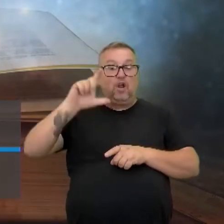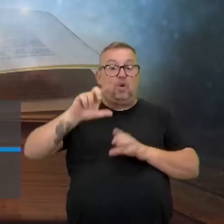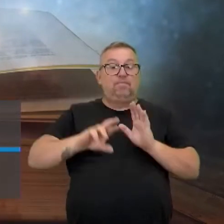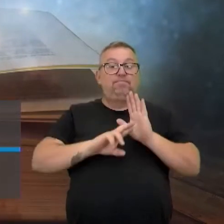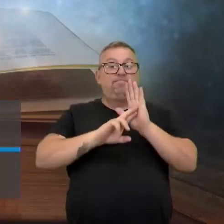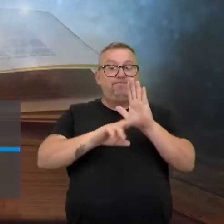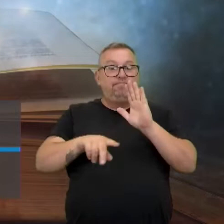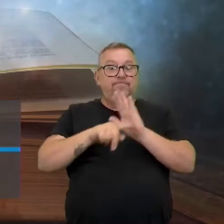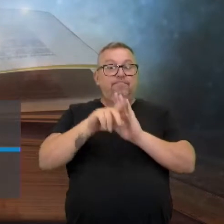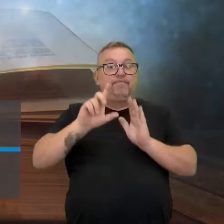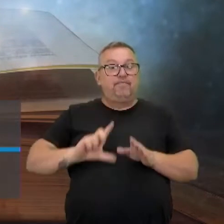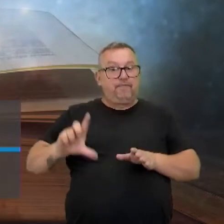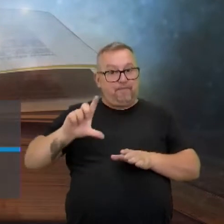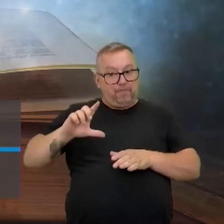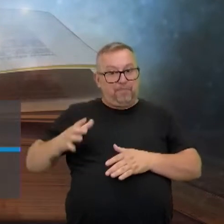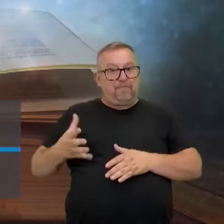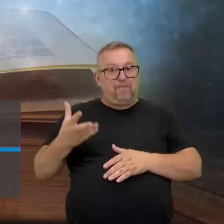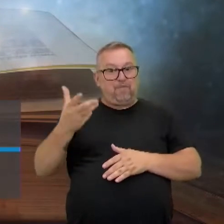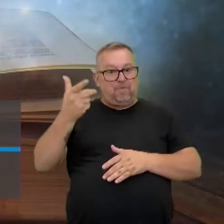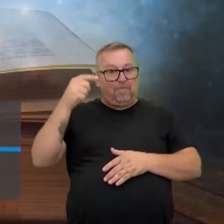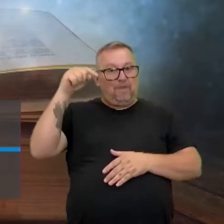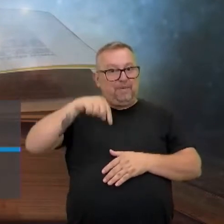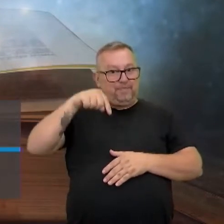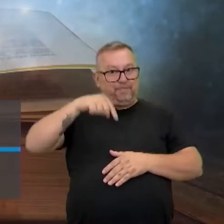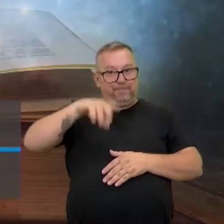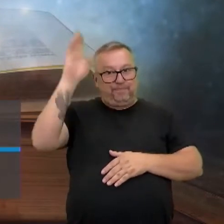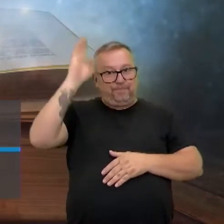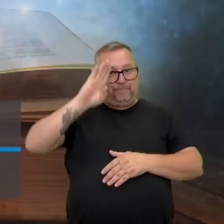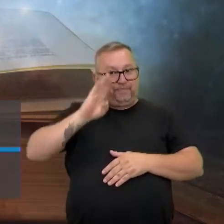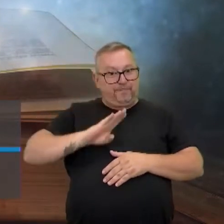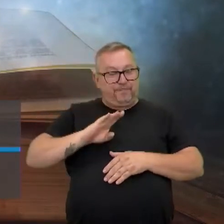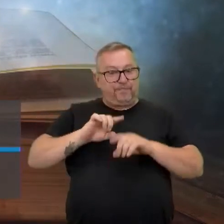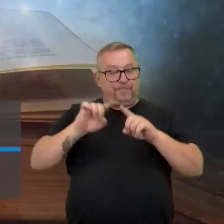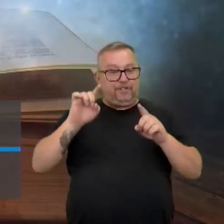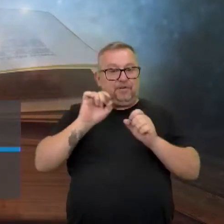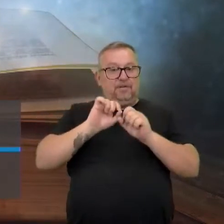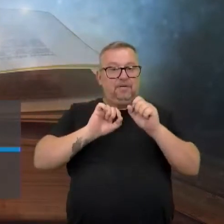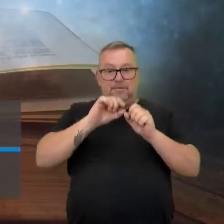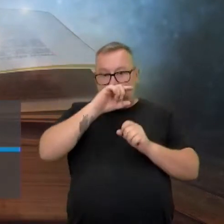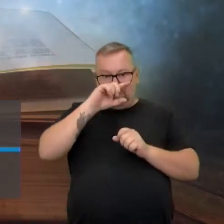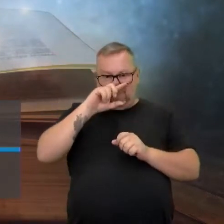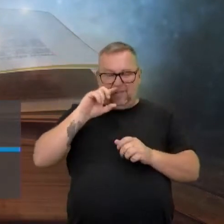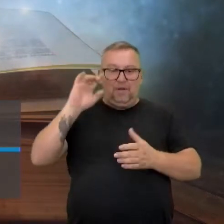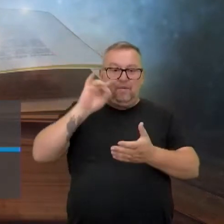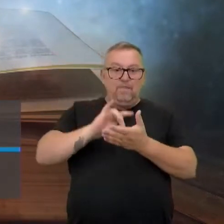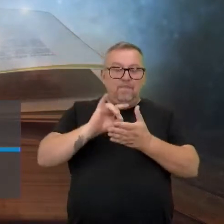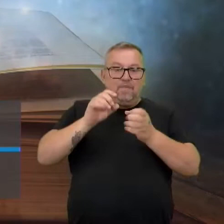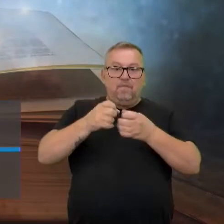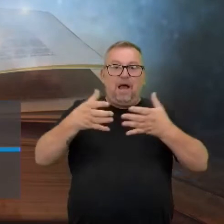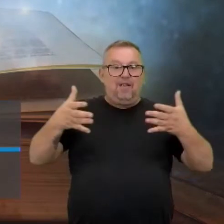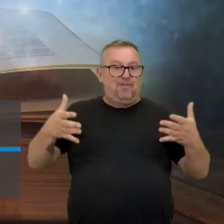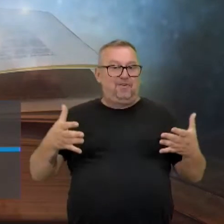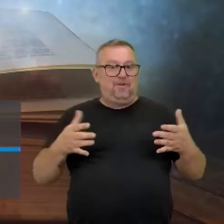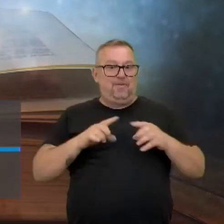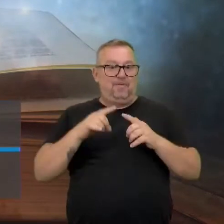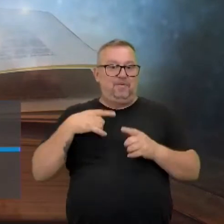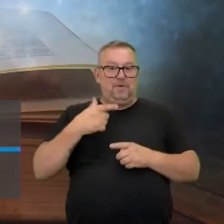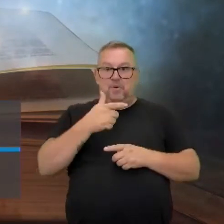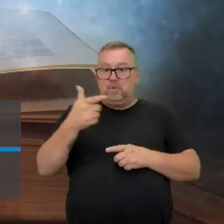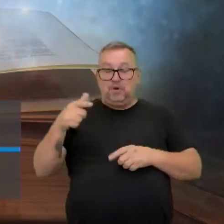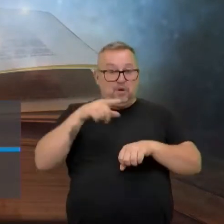representantes da literatura fantástica aqui no Brasil. Na verdade, conhecido como realismo livro mágico. Eu não tenho tempo para contar tanta